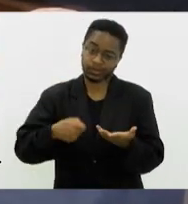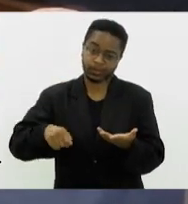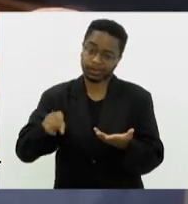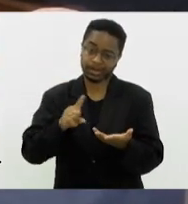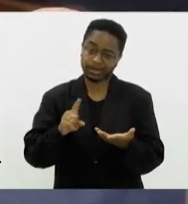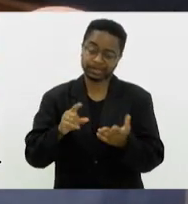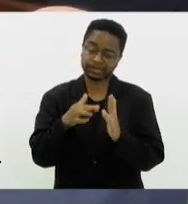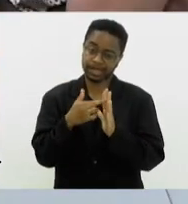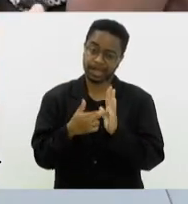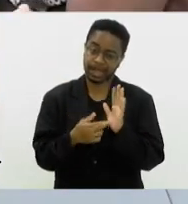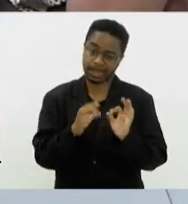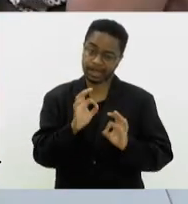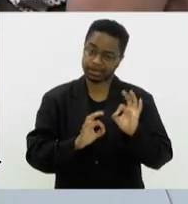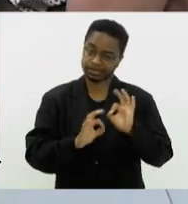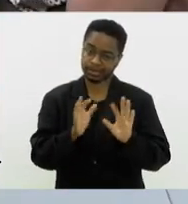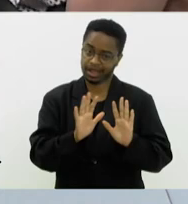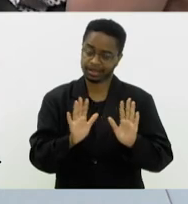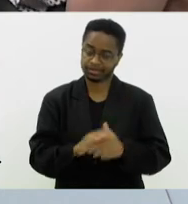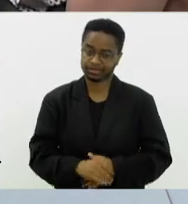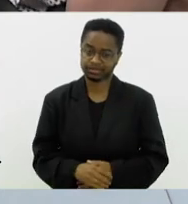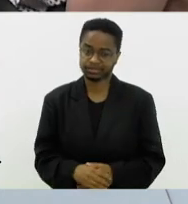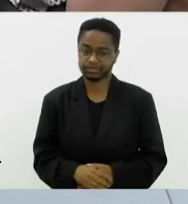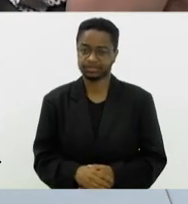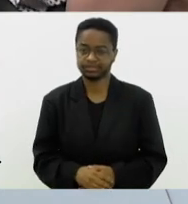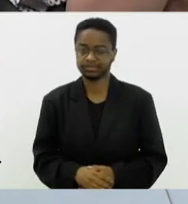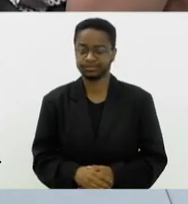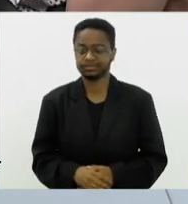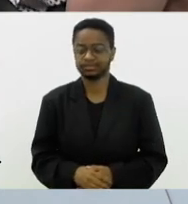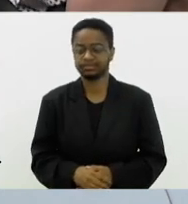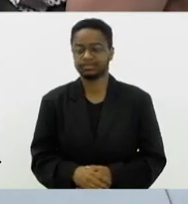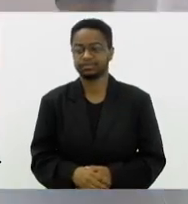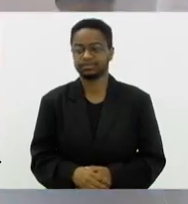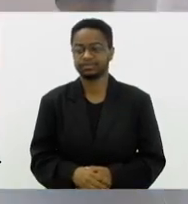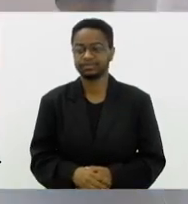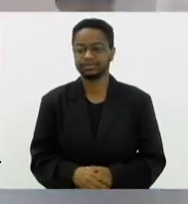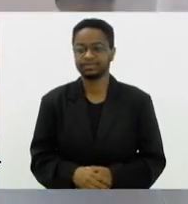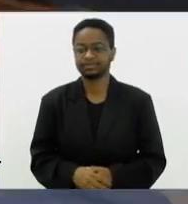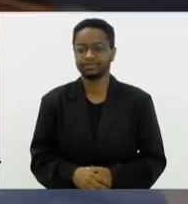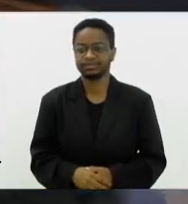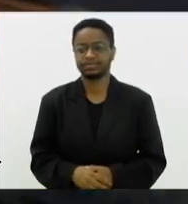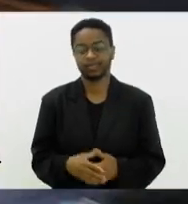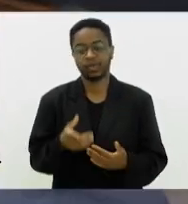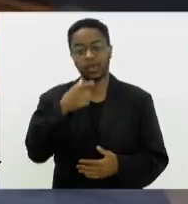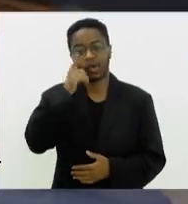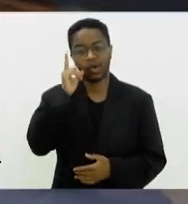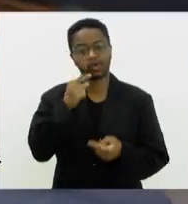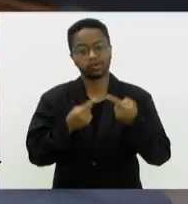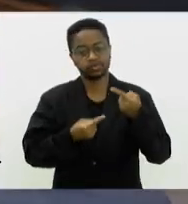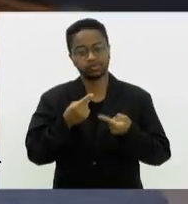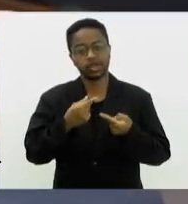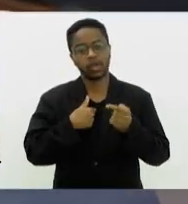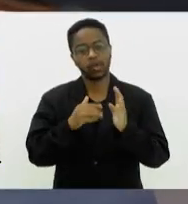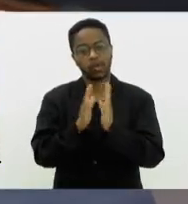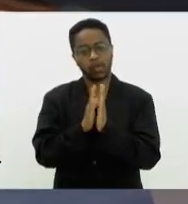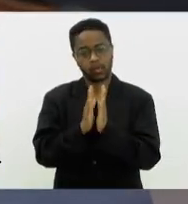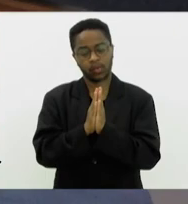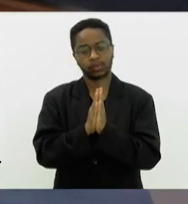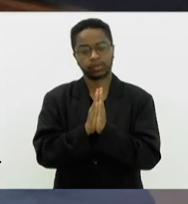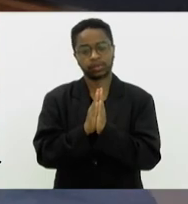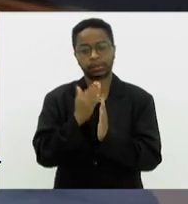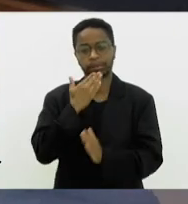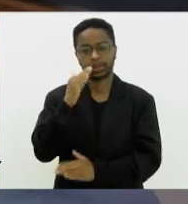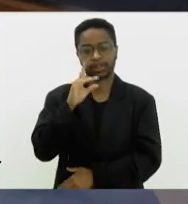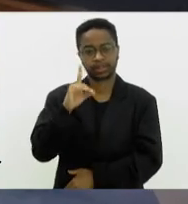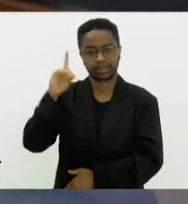de regulamentar nada. Confesso, fazer uma pequena discussão, eu tenho orado a Deus para que